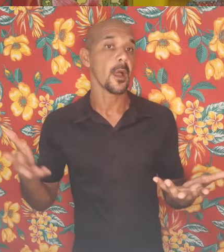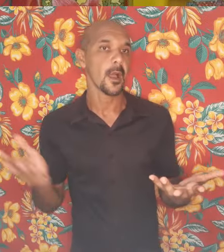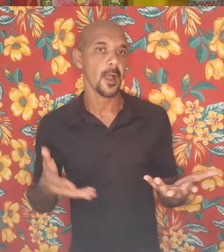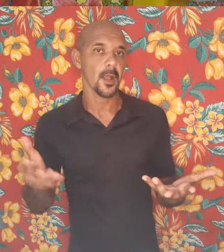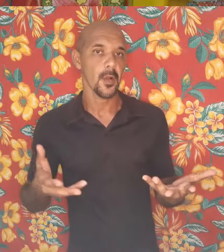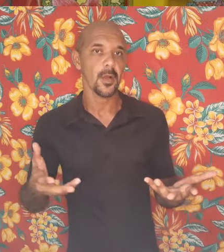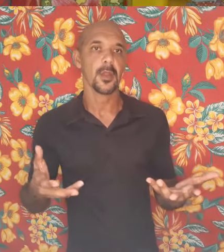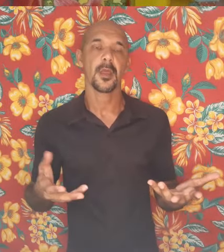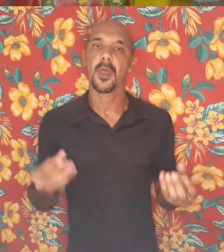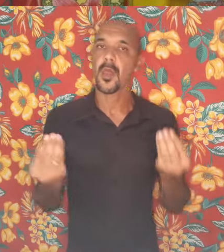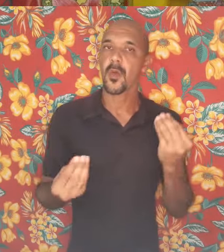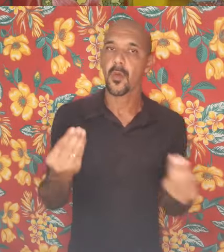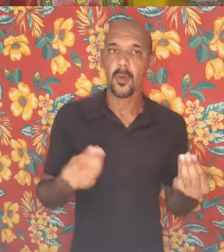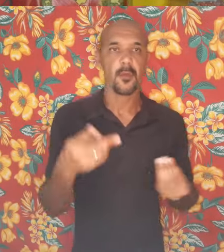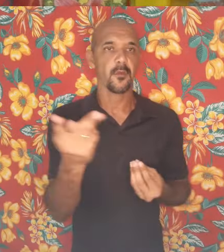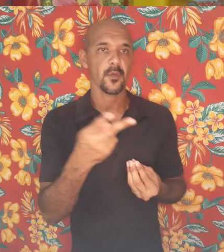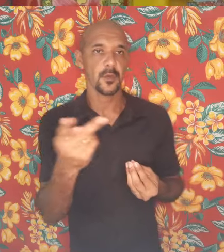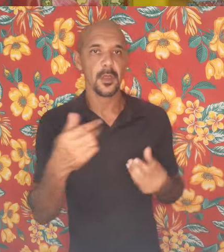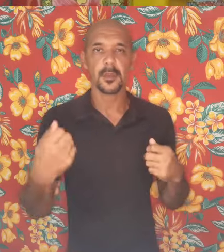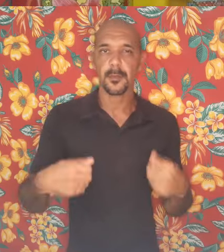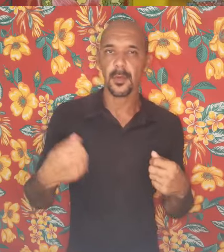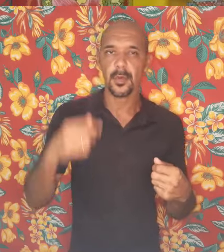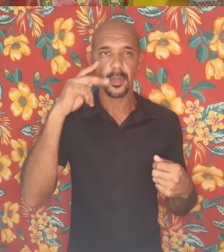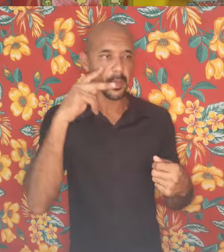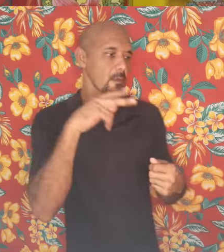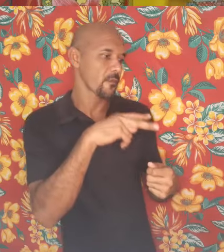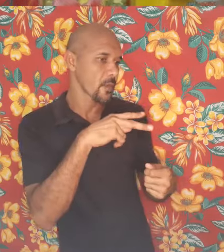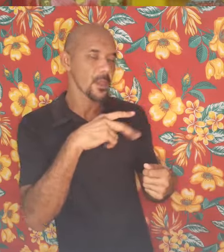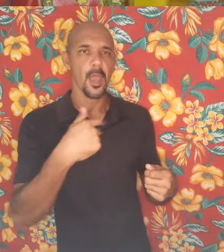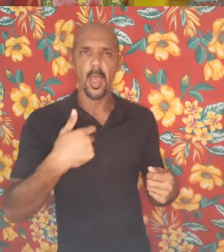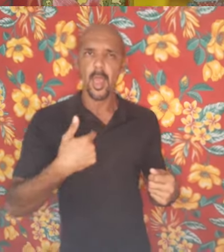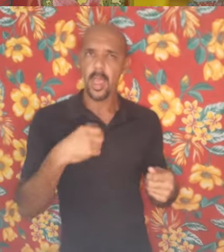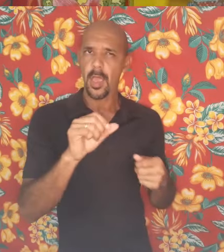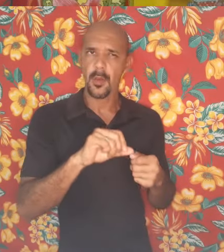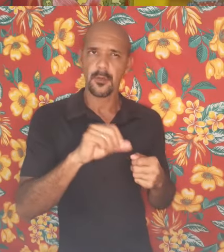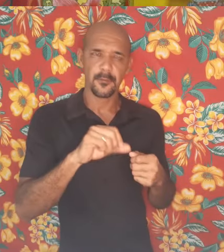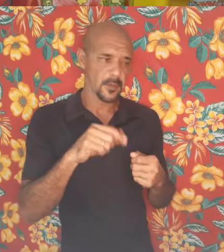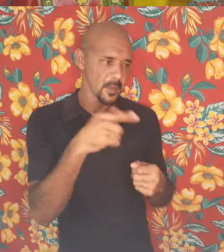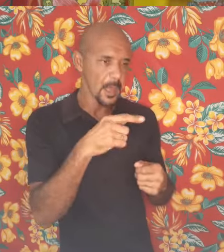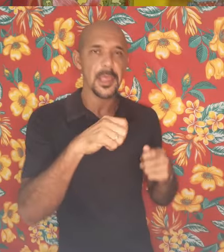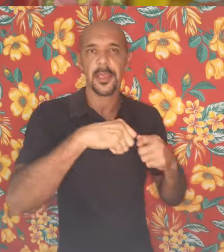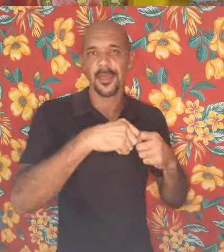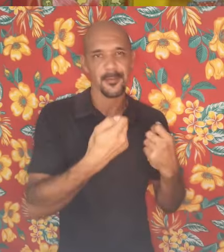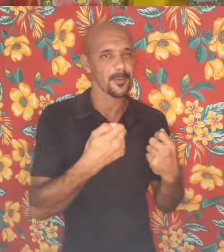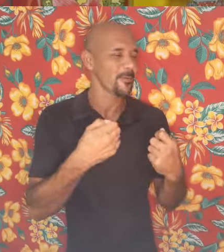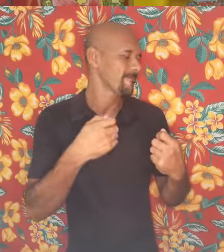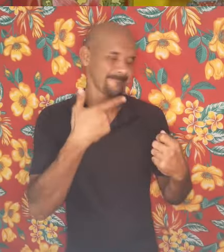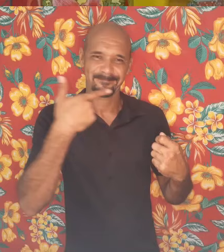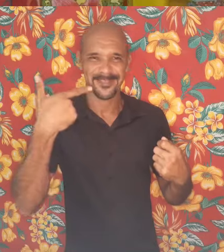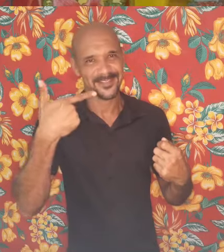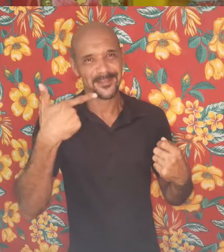como vocês puderam observar, eu fui cavando, fui escavocando, quebrou um pedaço aqui, ó, não tem